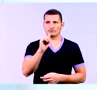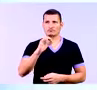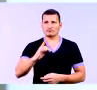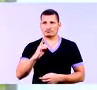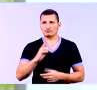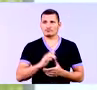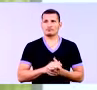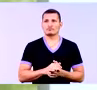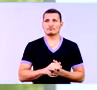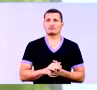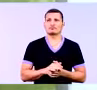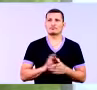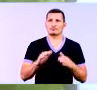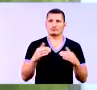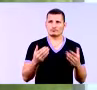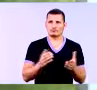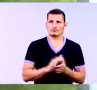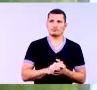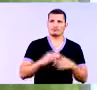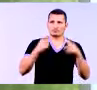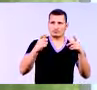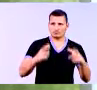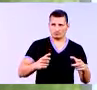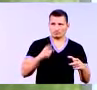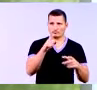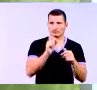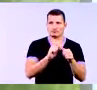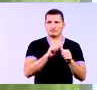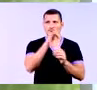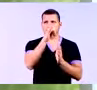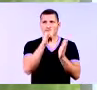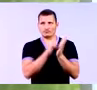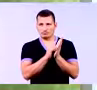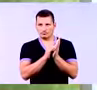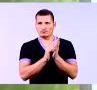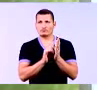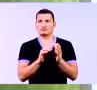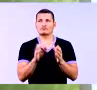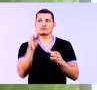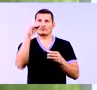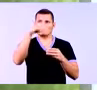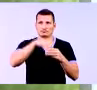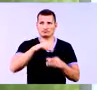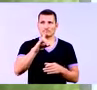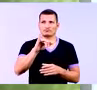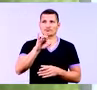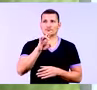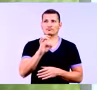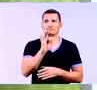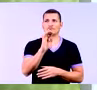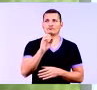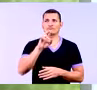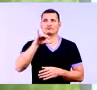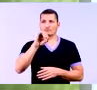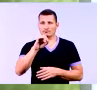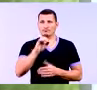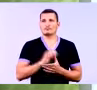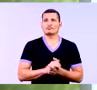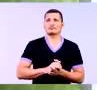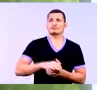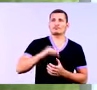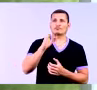Observe, então o modelo local você faz o download e coloca dentro do diretório da sua aplicação. O modelo CDN